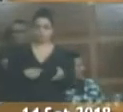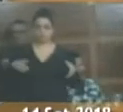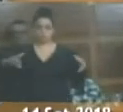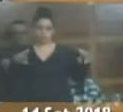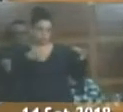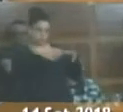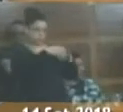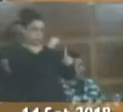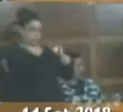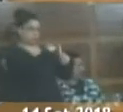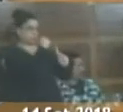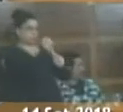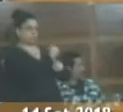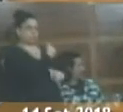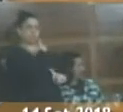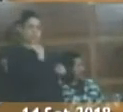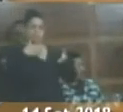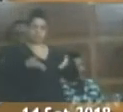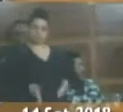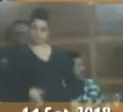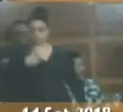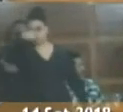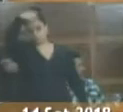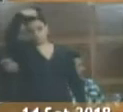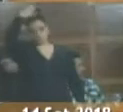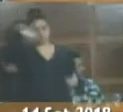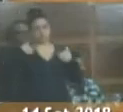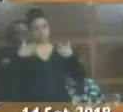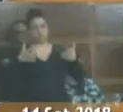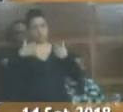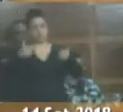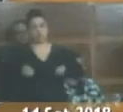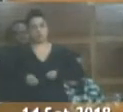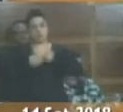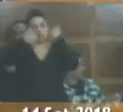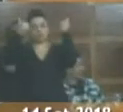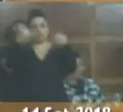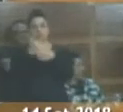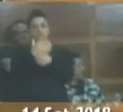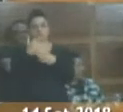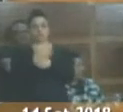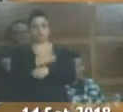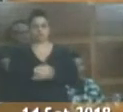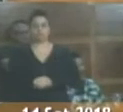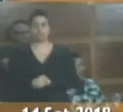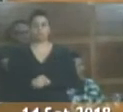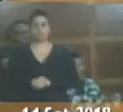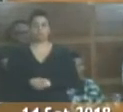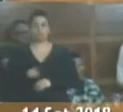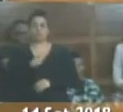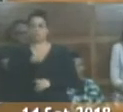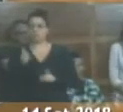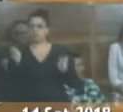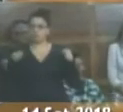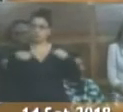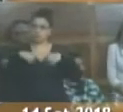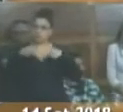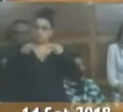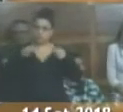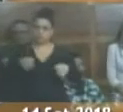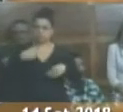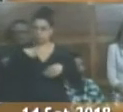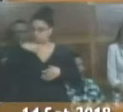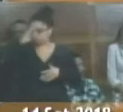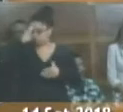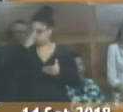com a sociedade. Eu sou cidadão angrense. Eu quero o melhor para a minha cidade, quero o melhor para nossas comunidades. Vocês podem ter certeza disso. Eu